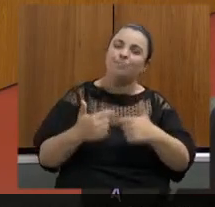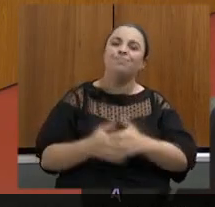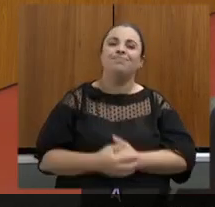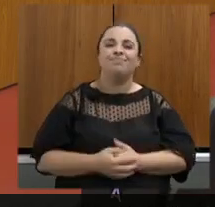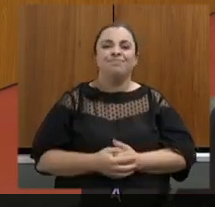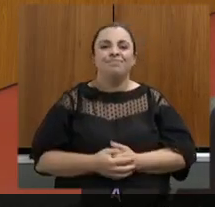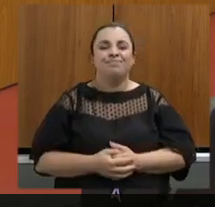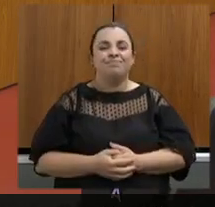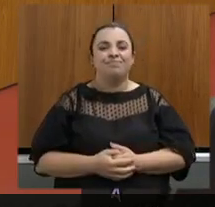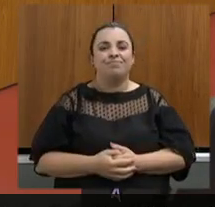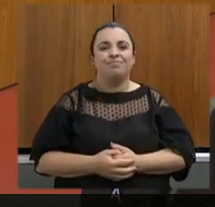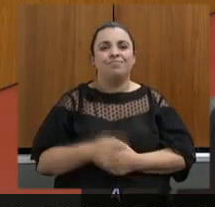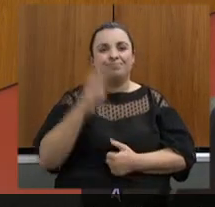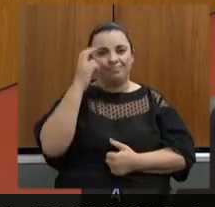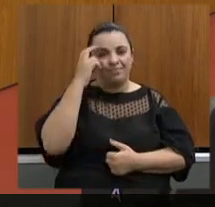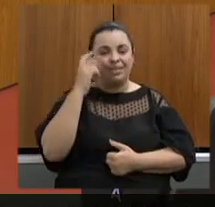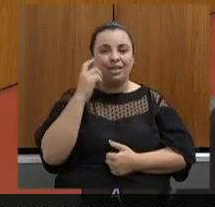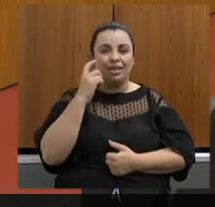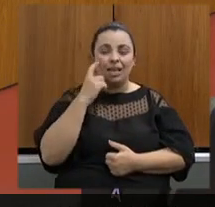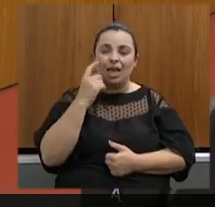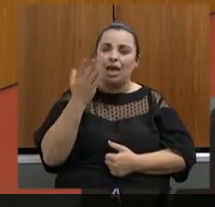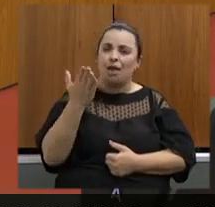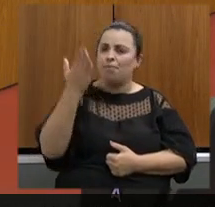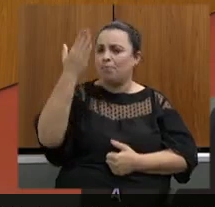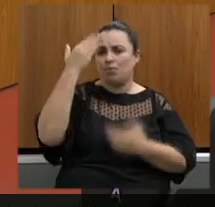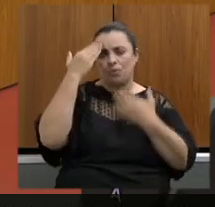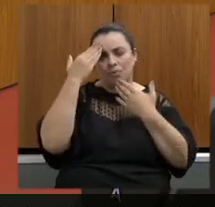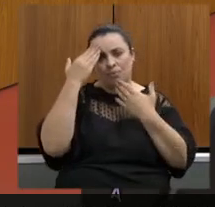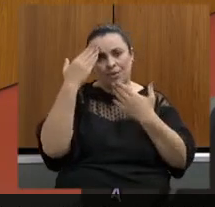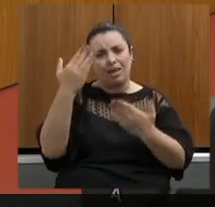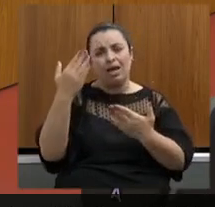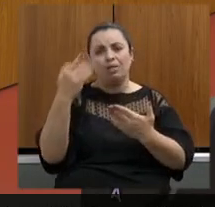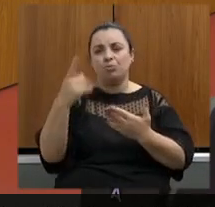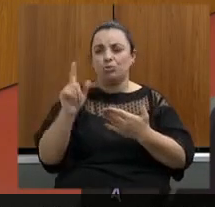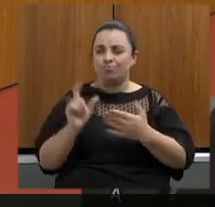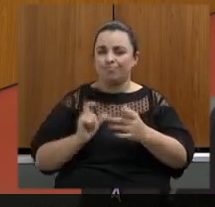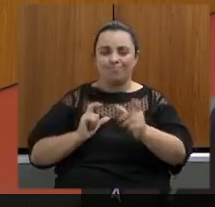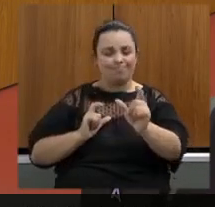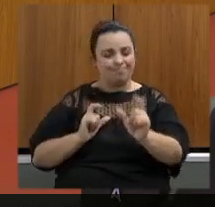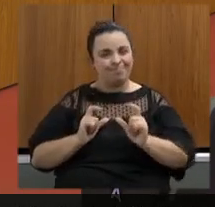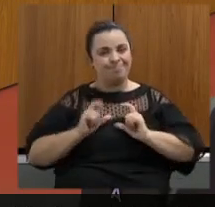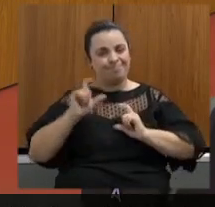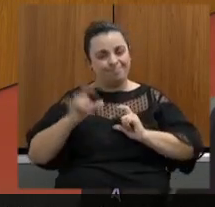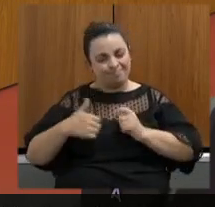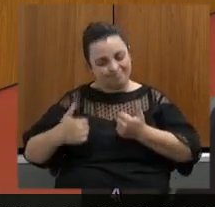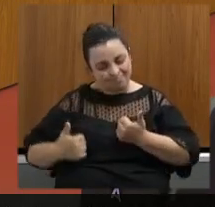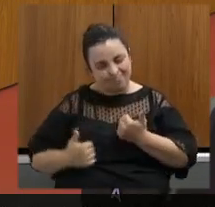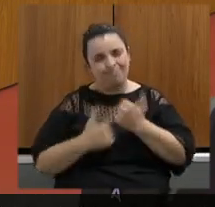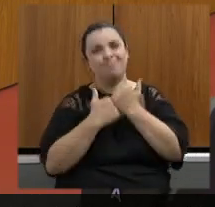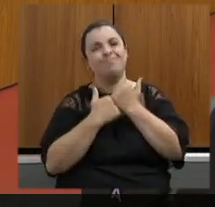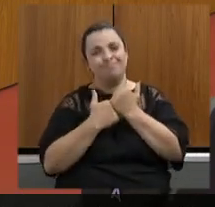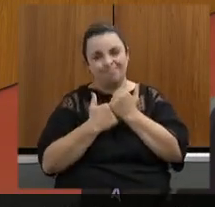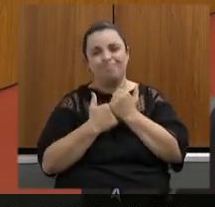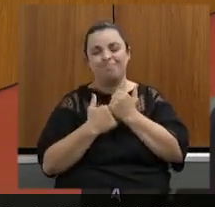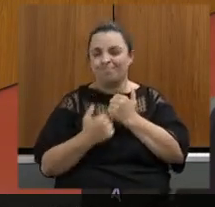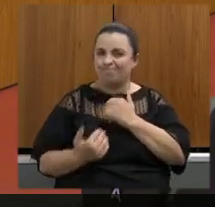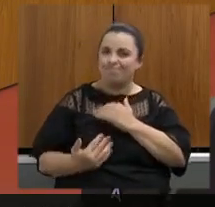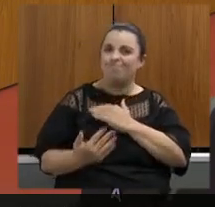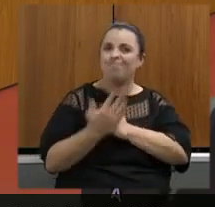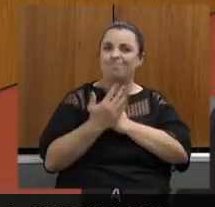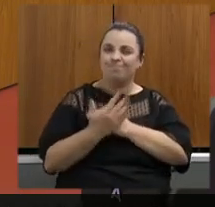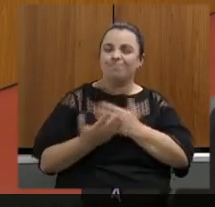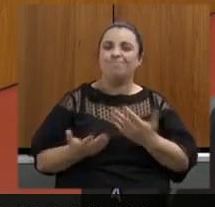deputado Guilherme muito obrigado pelas suas palavras de apoio é